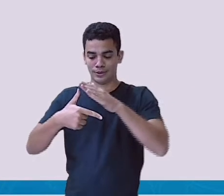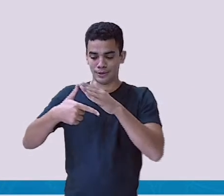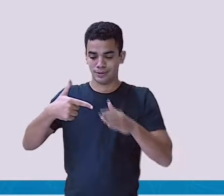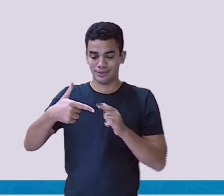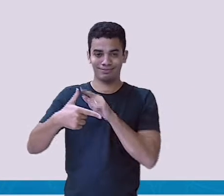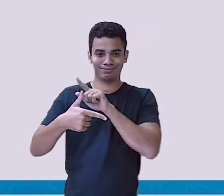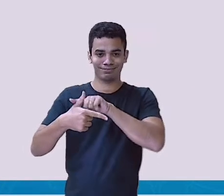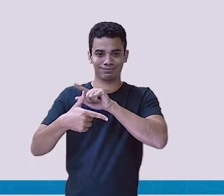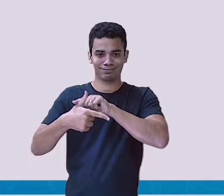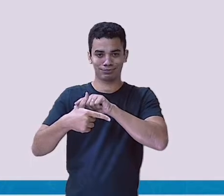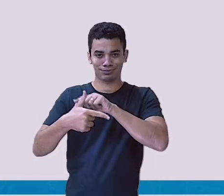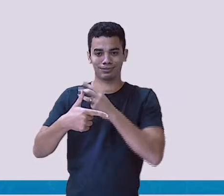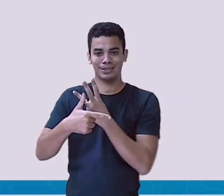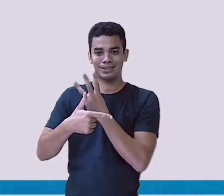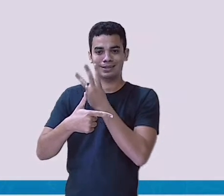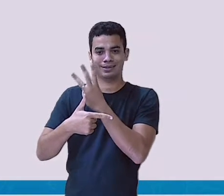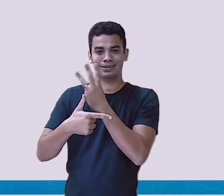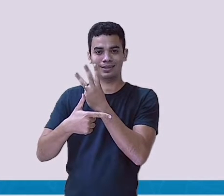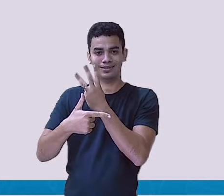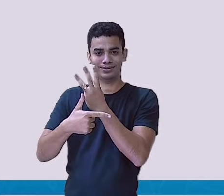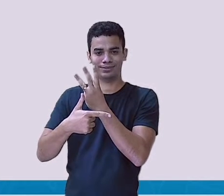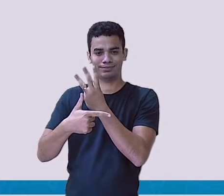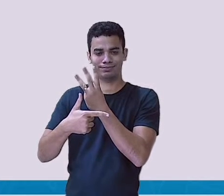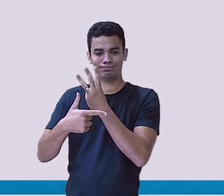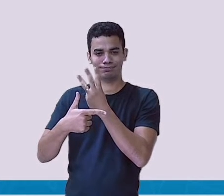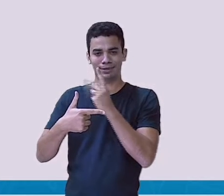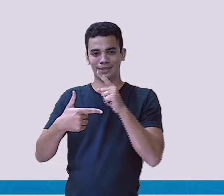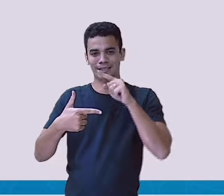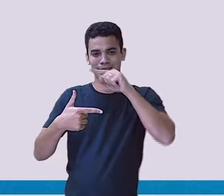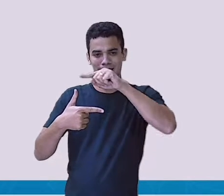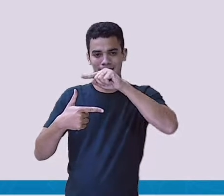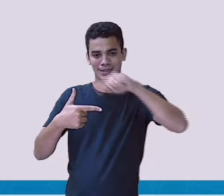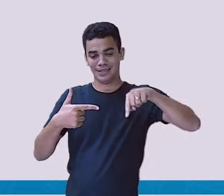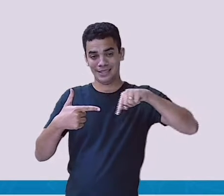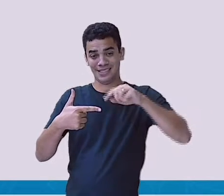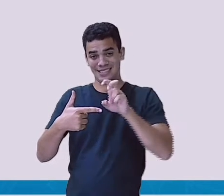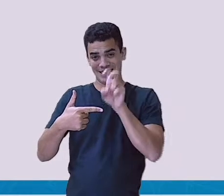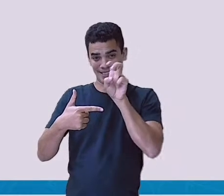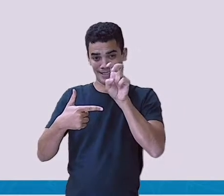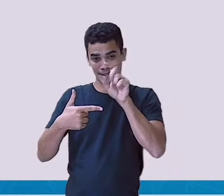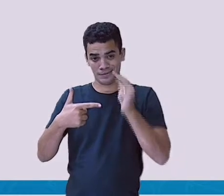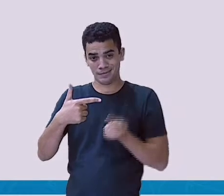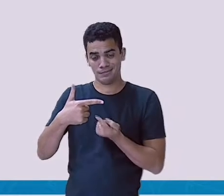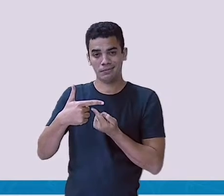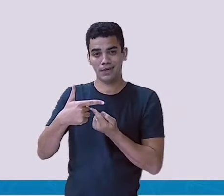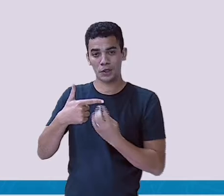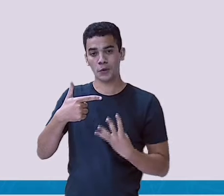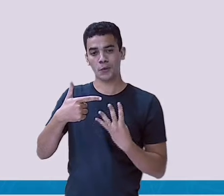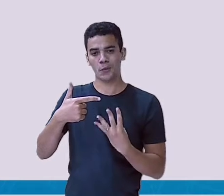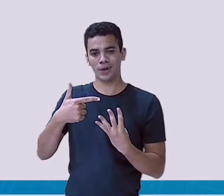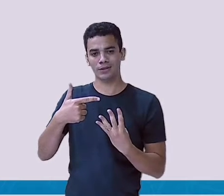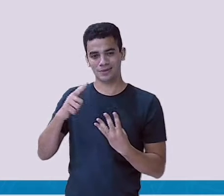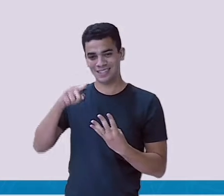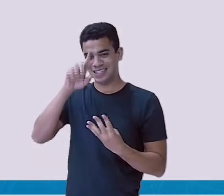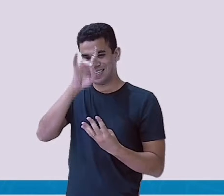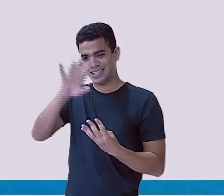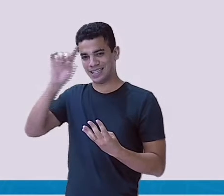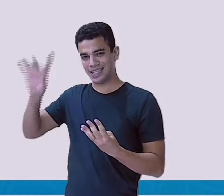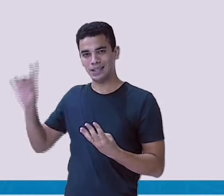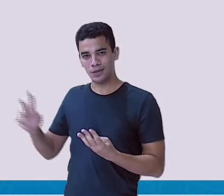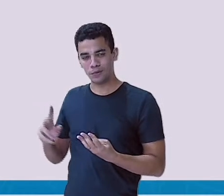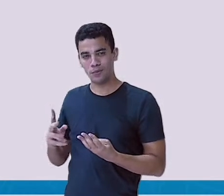ó, mede 5, aqui também mede 5, este 4, este aqui também 4.